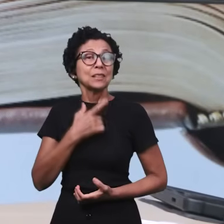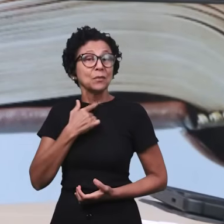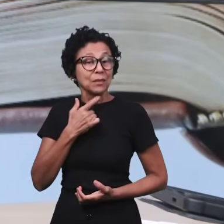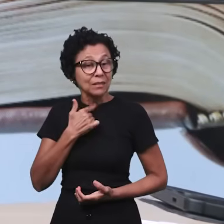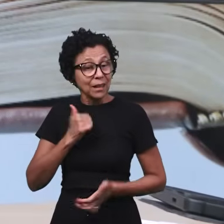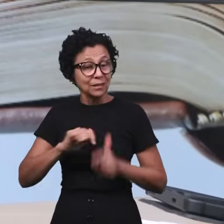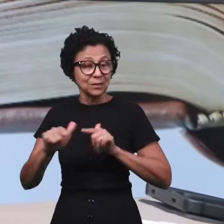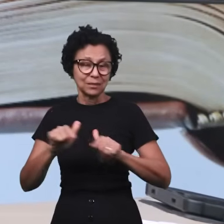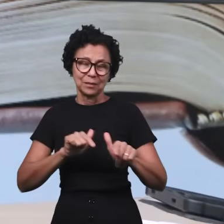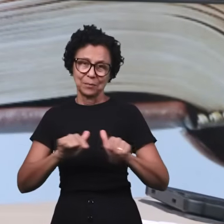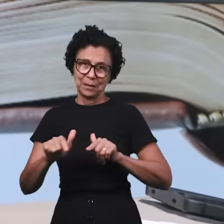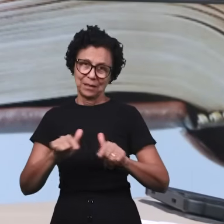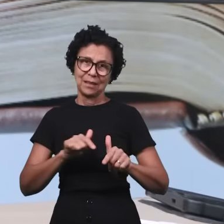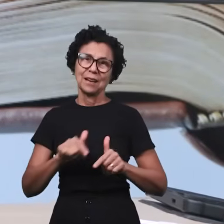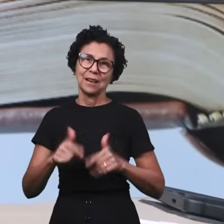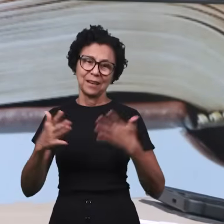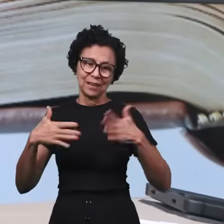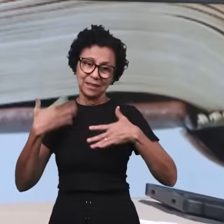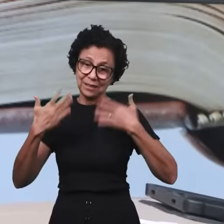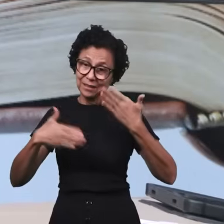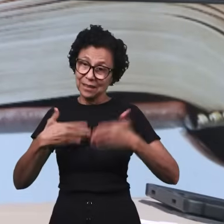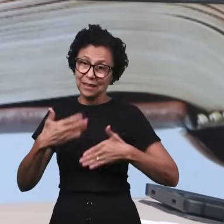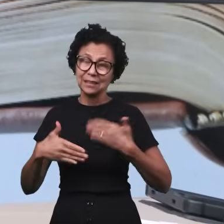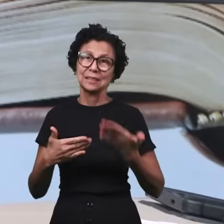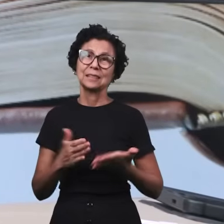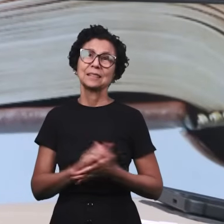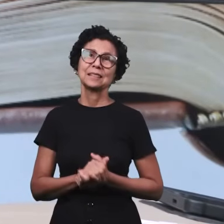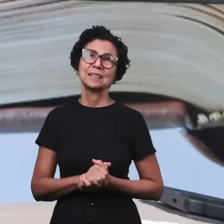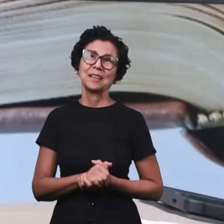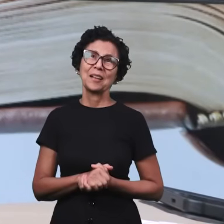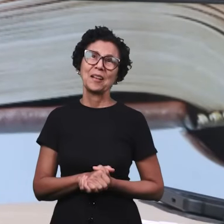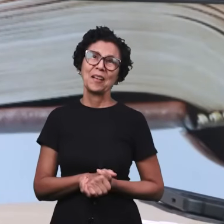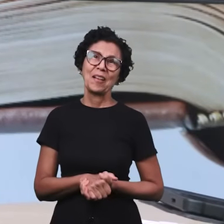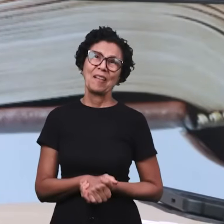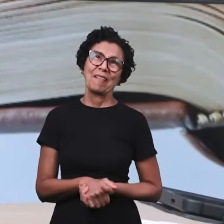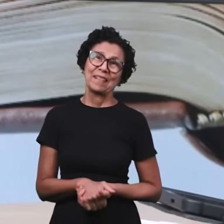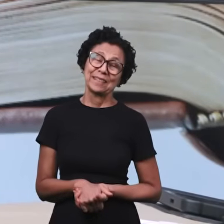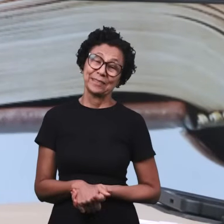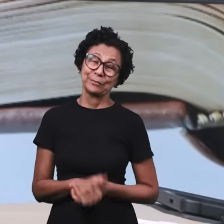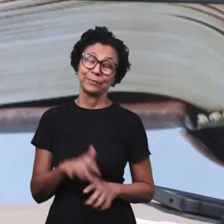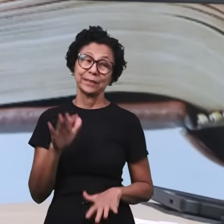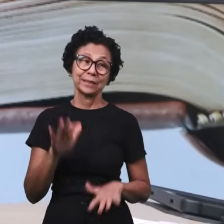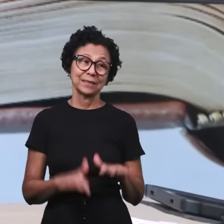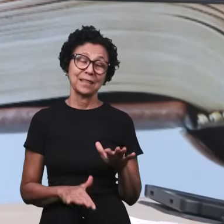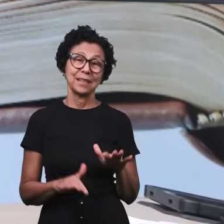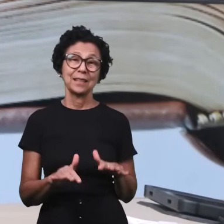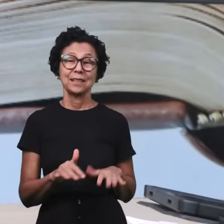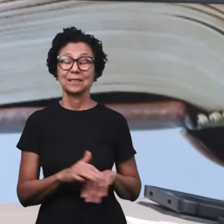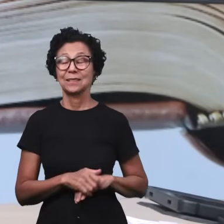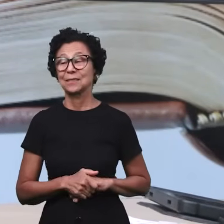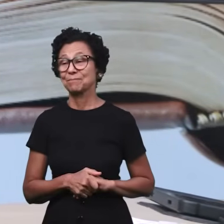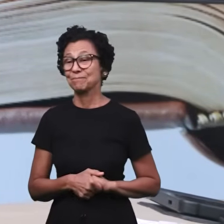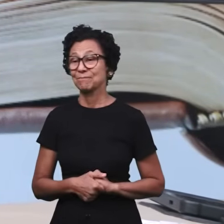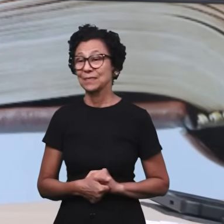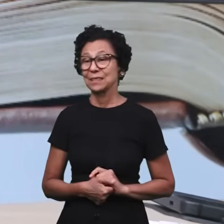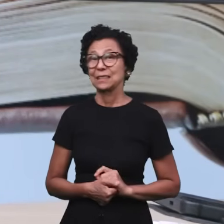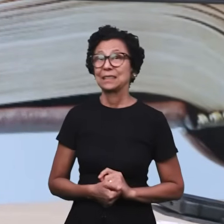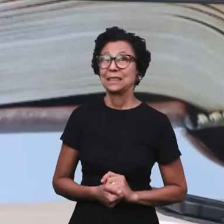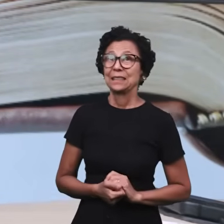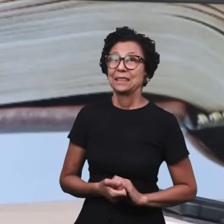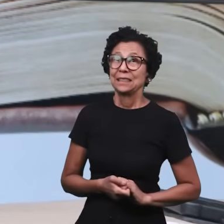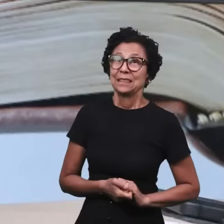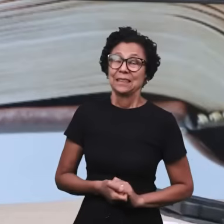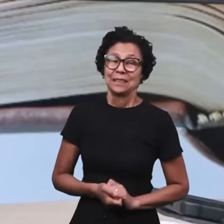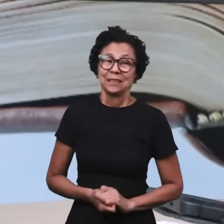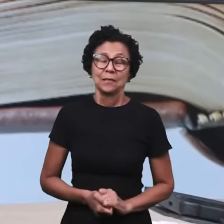de boa vontade, porque a gente sabe que existe trabalho de má vontade, né? Às vezes você pede assim,